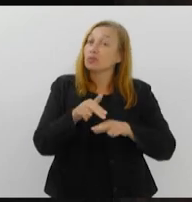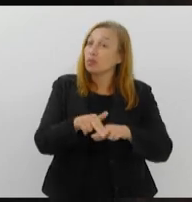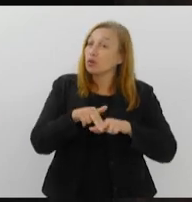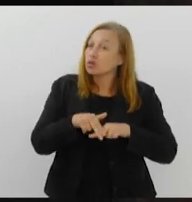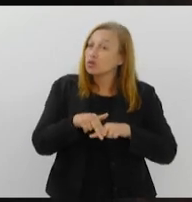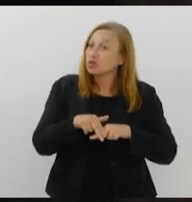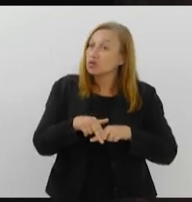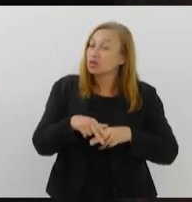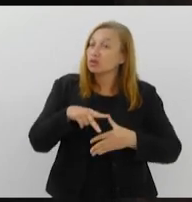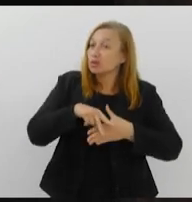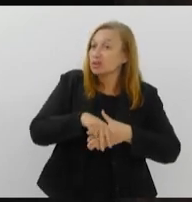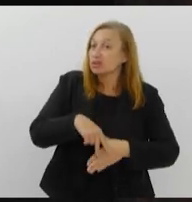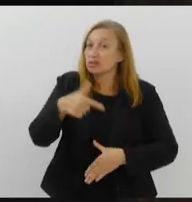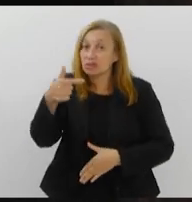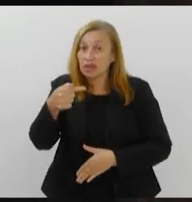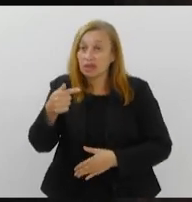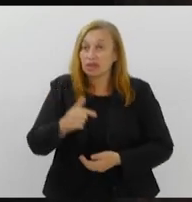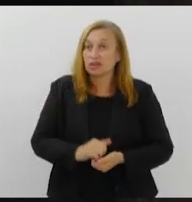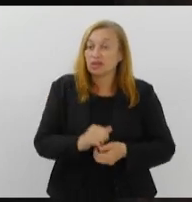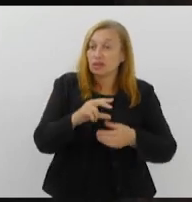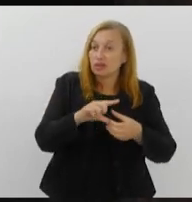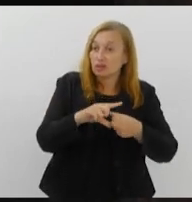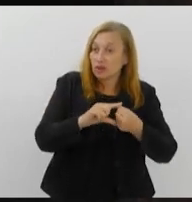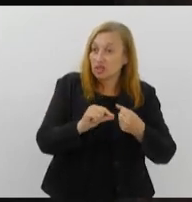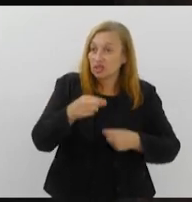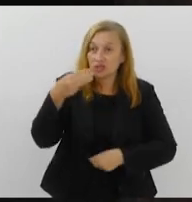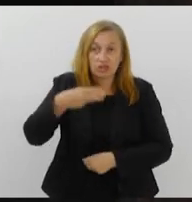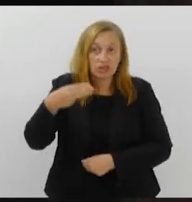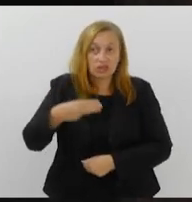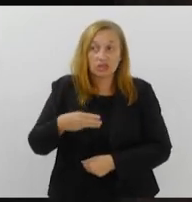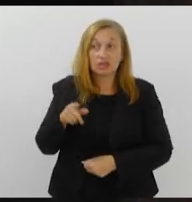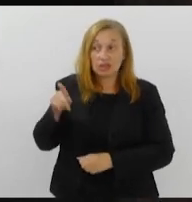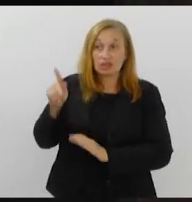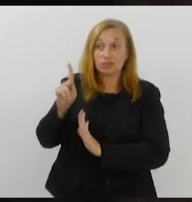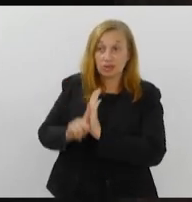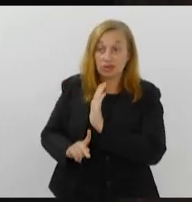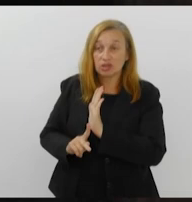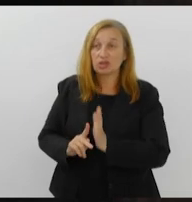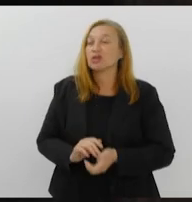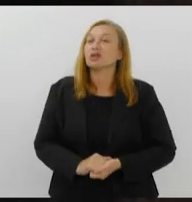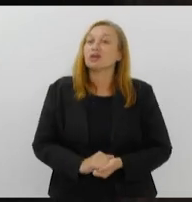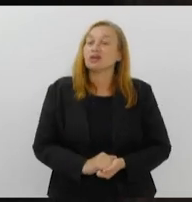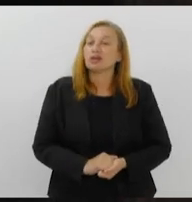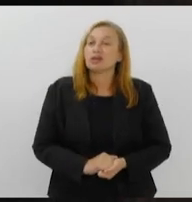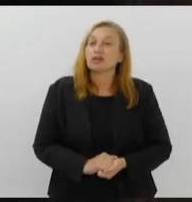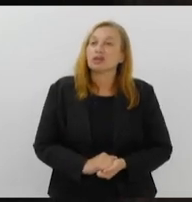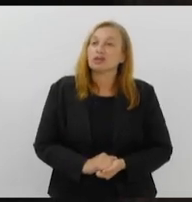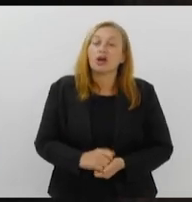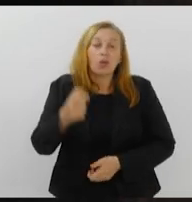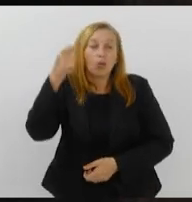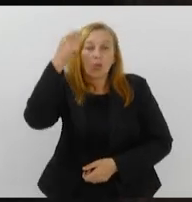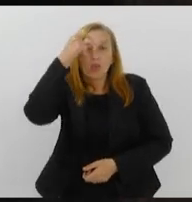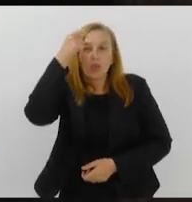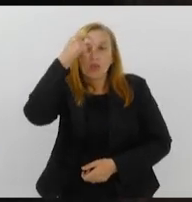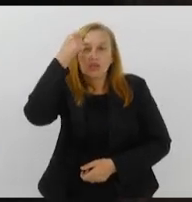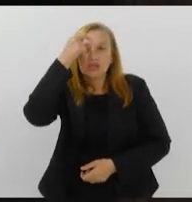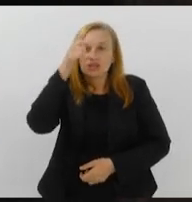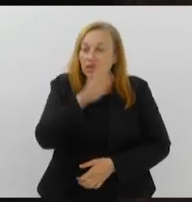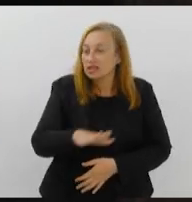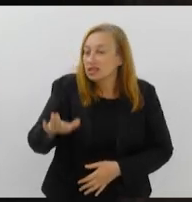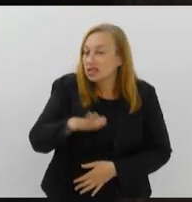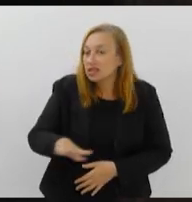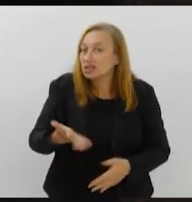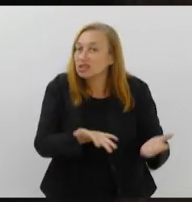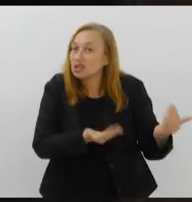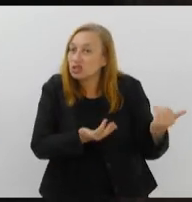Modifica-se o inciso 7 do artigo 3º desse mesmo projeto. Promover a conscientização das crianças e jovens